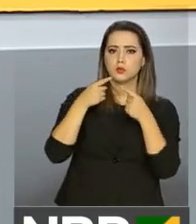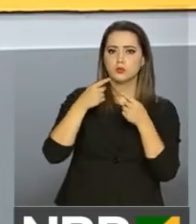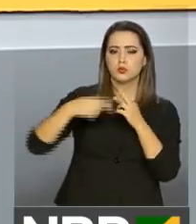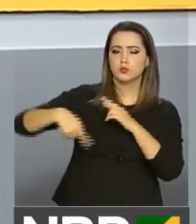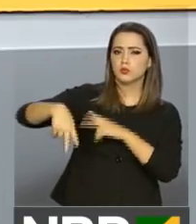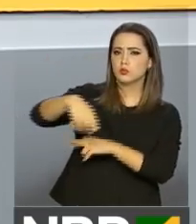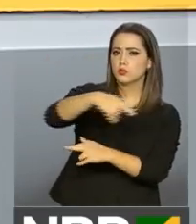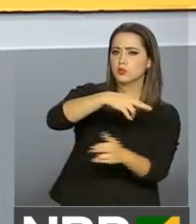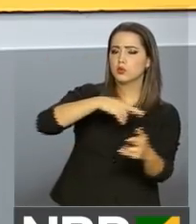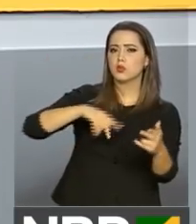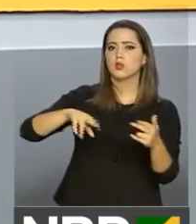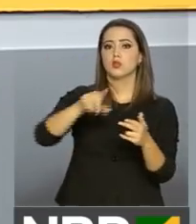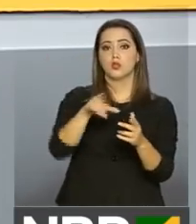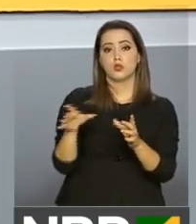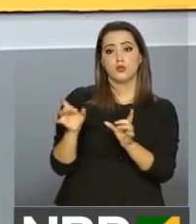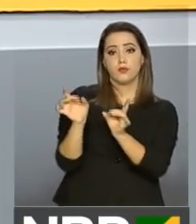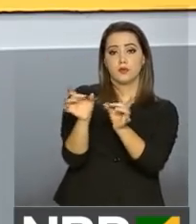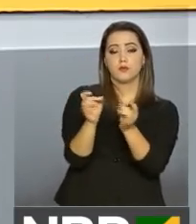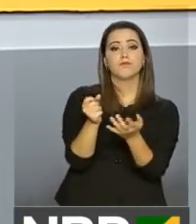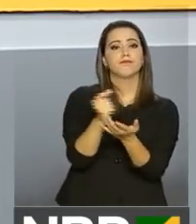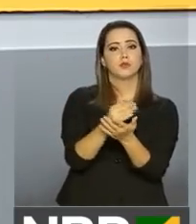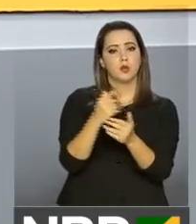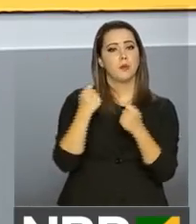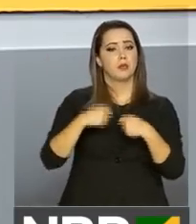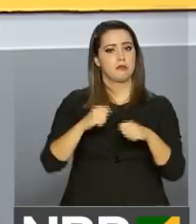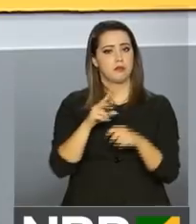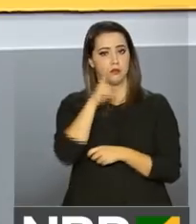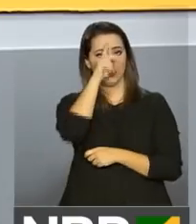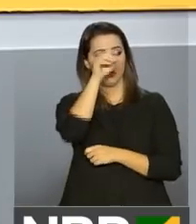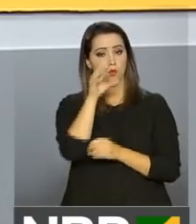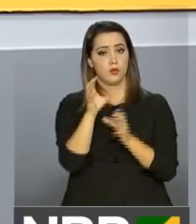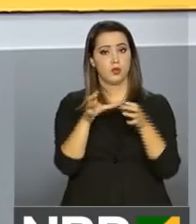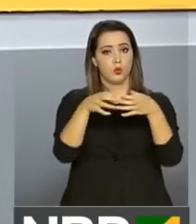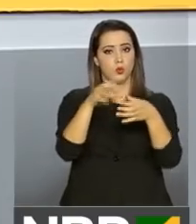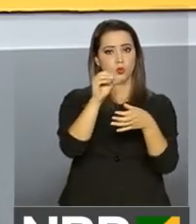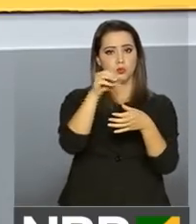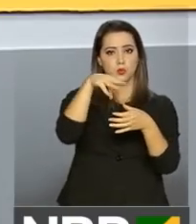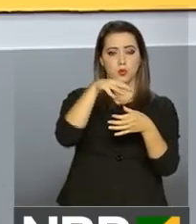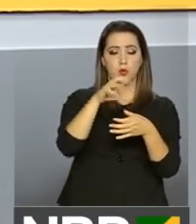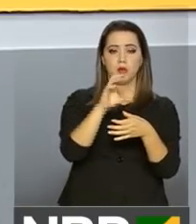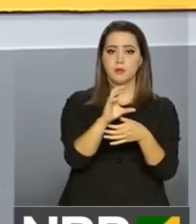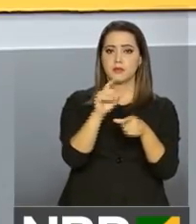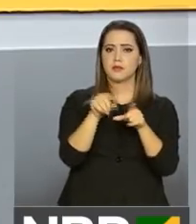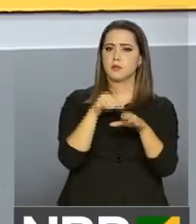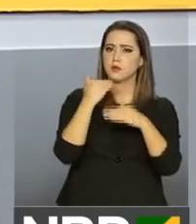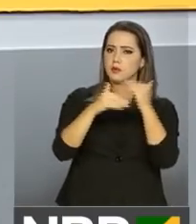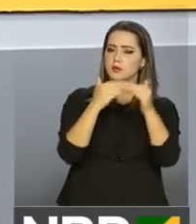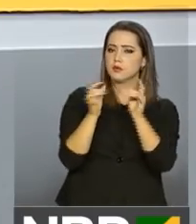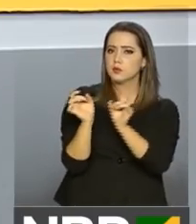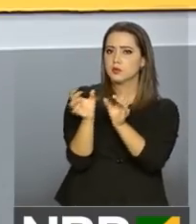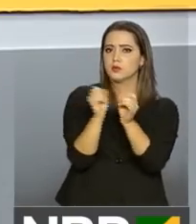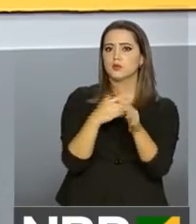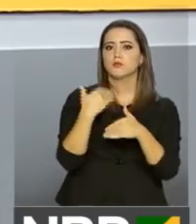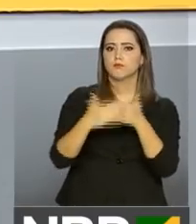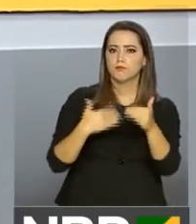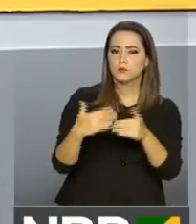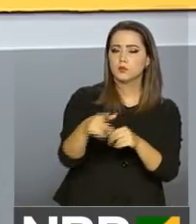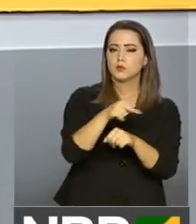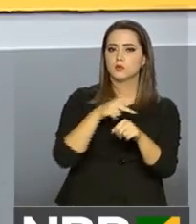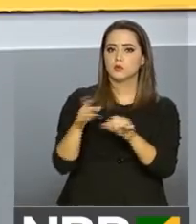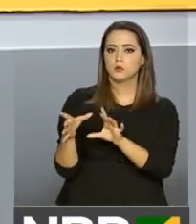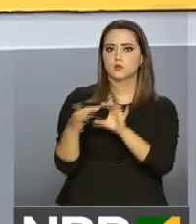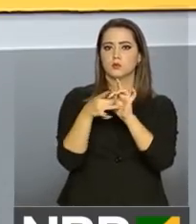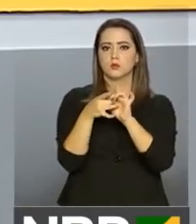do multilateralismo e defendeu o fortalecimento da OMC para o crescimento do comércio mundial e progresso dos países